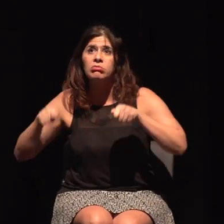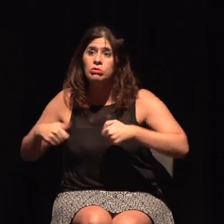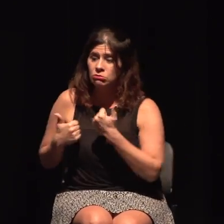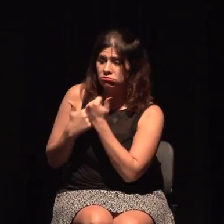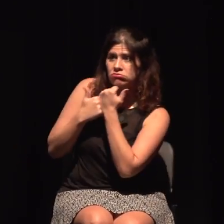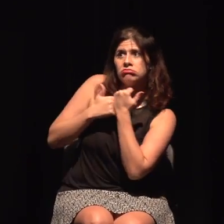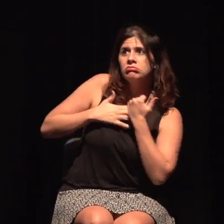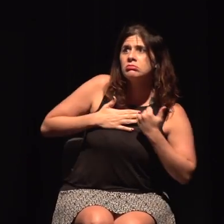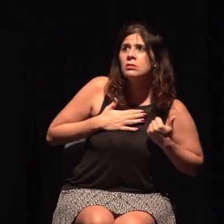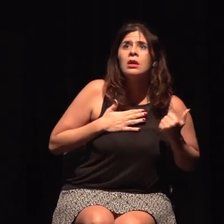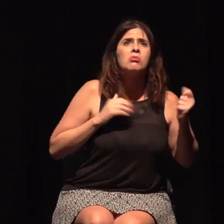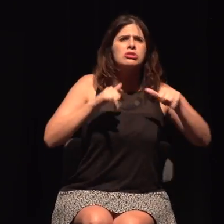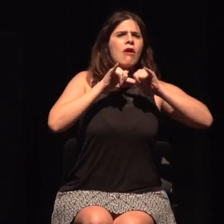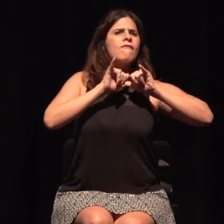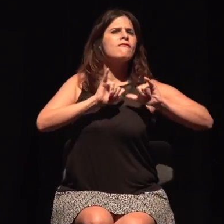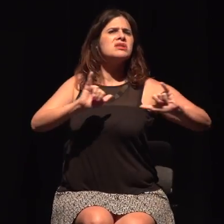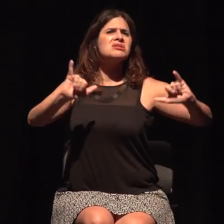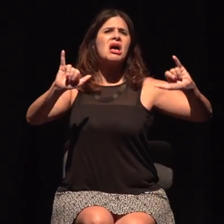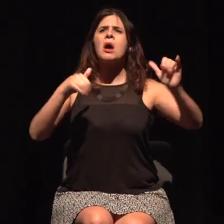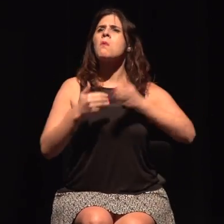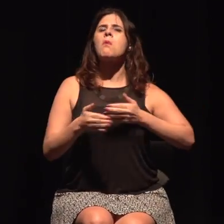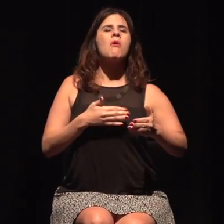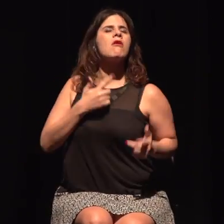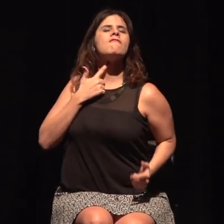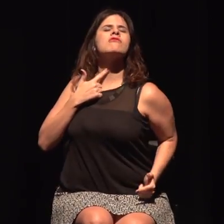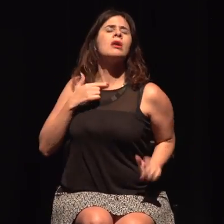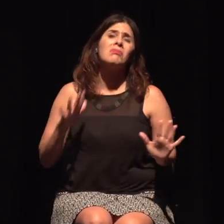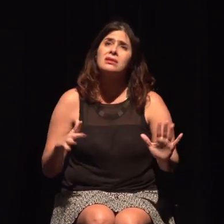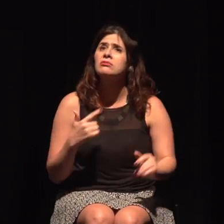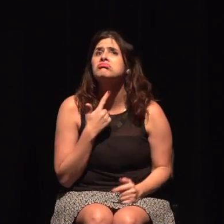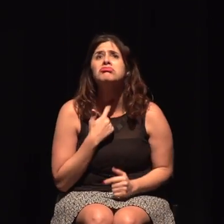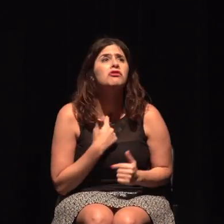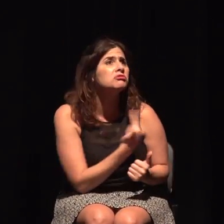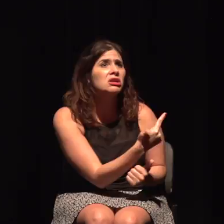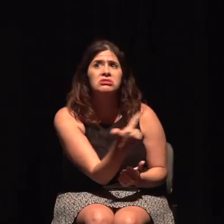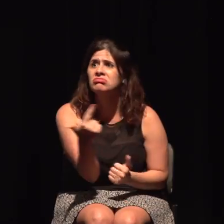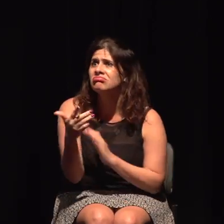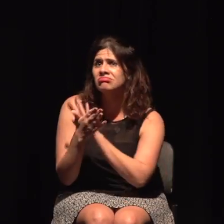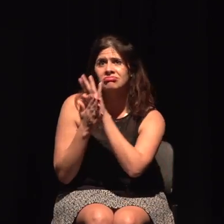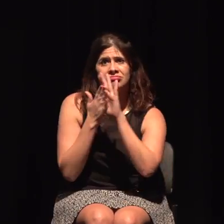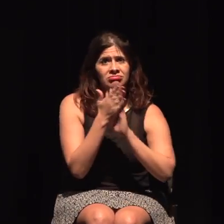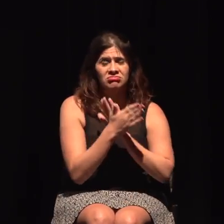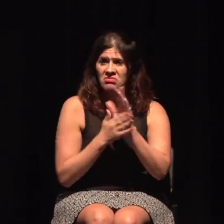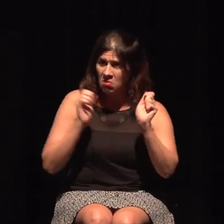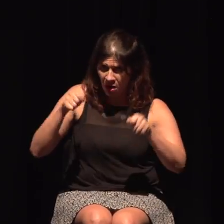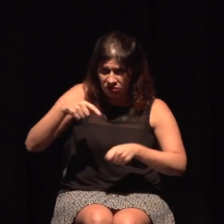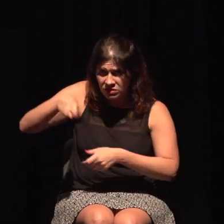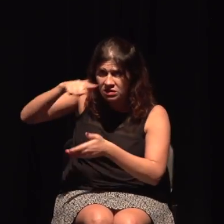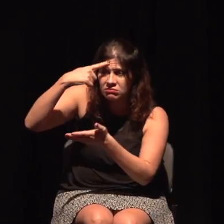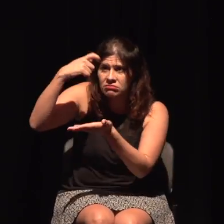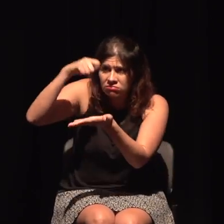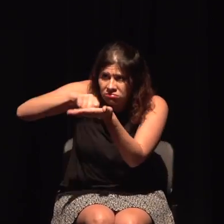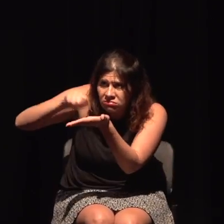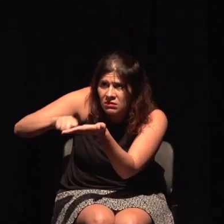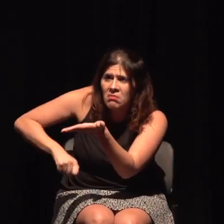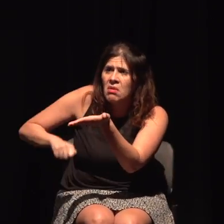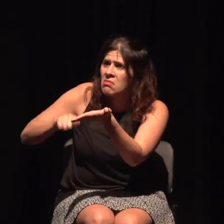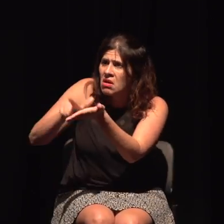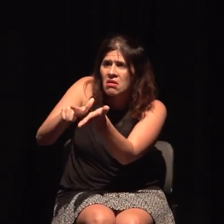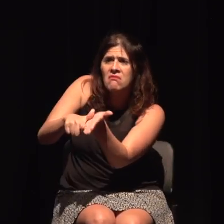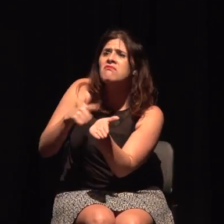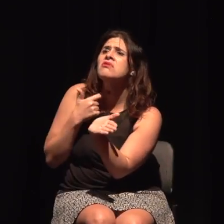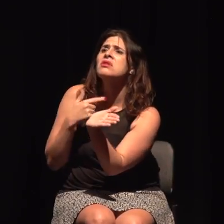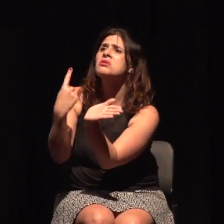talvez aproveitasse para anunciar o que bem quisesse, mas comigo não tem o bem quisesse. Façamos assim, cada um anote em um papel